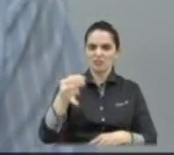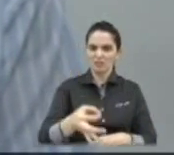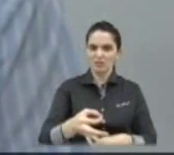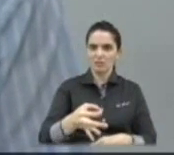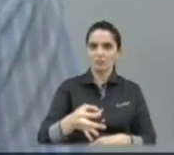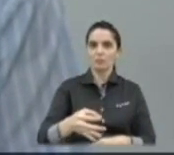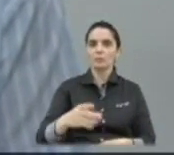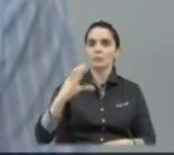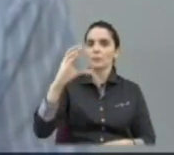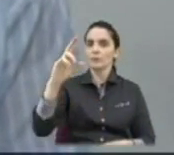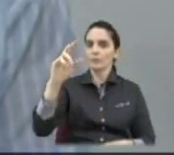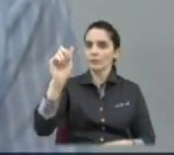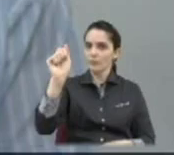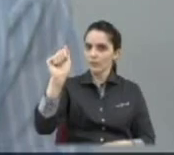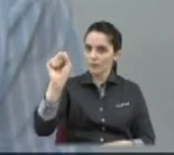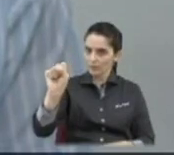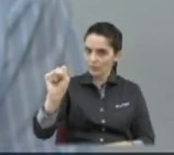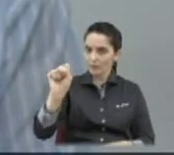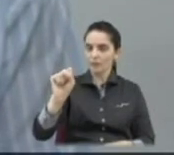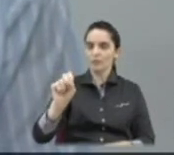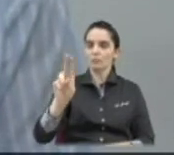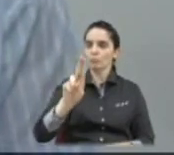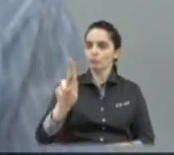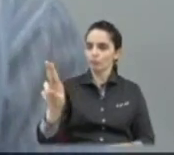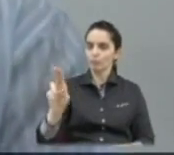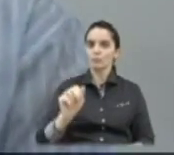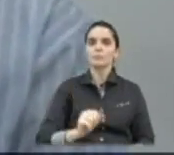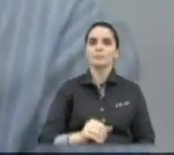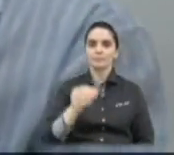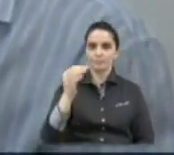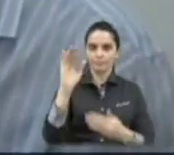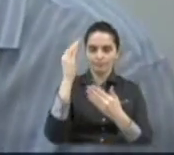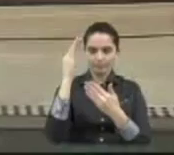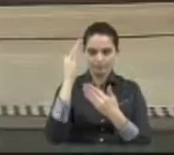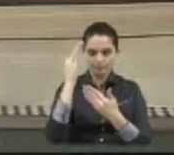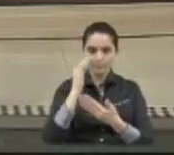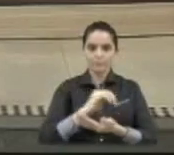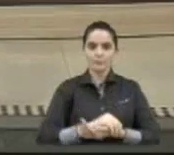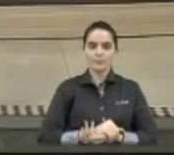CRAS para colocar o nome da Marilena. Parabéns, irmão.